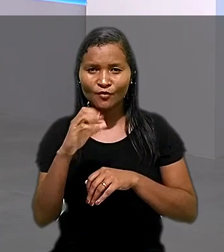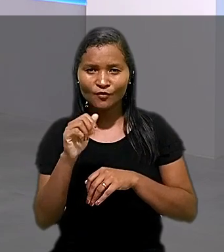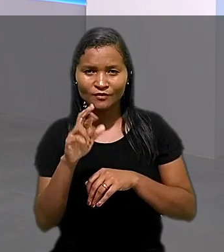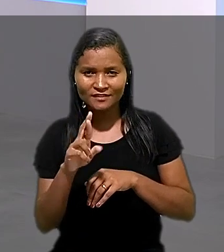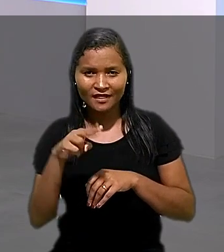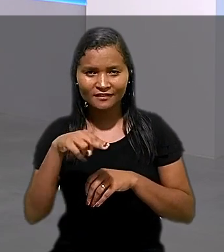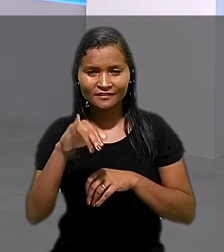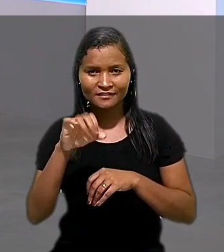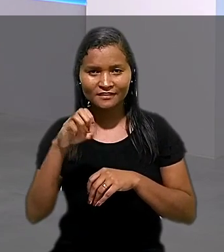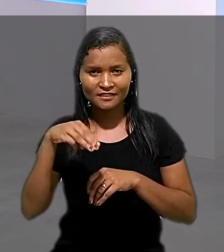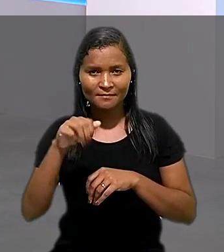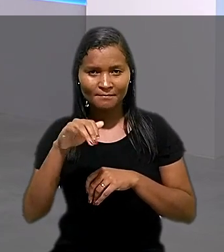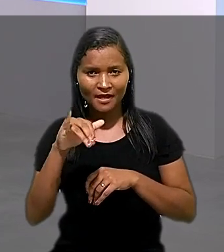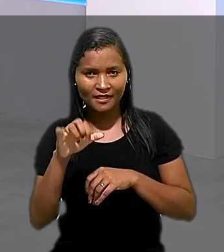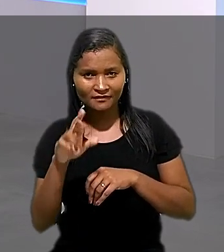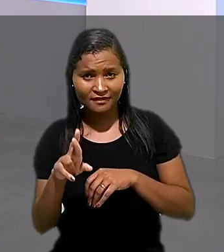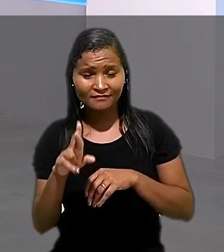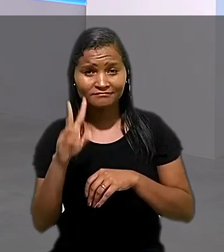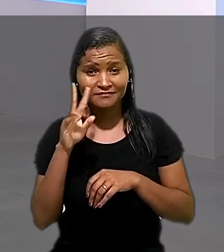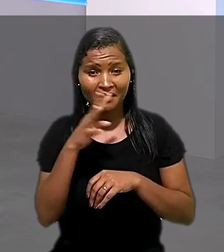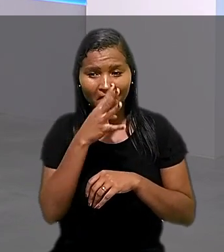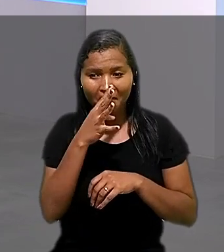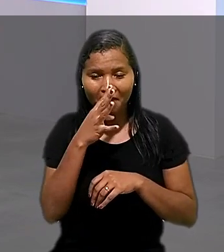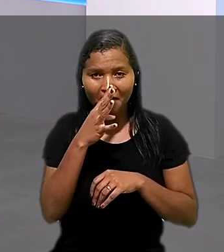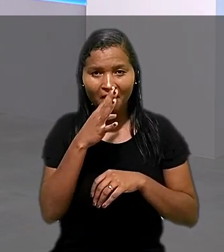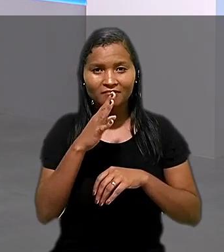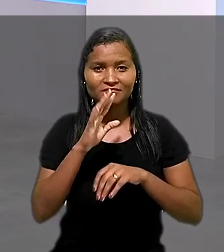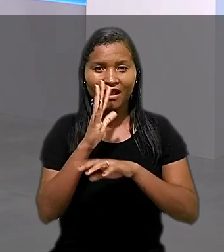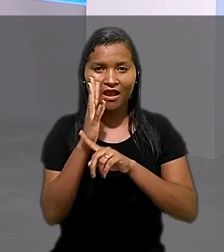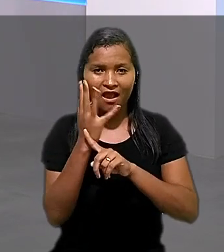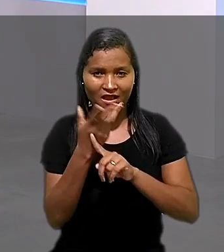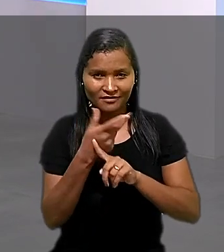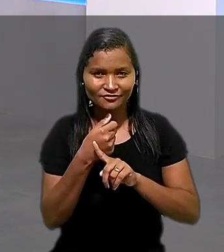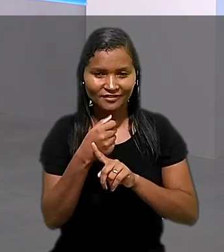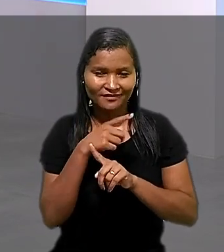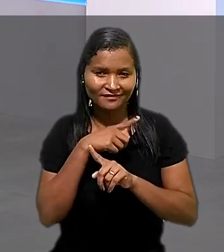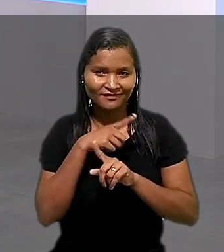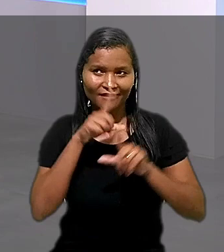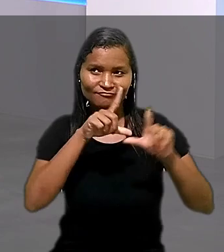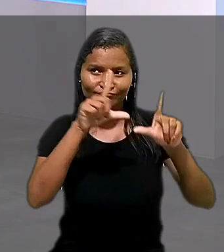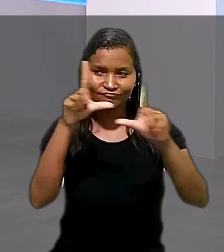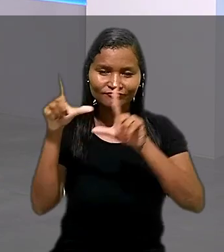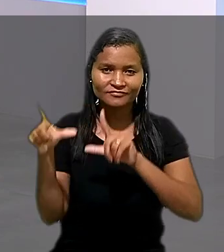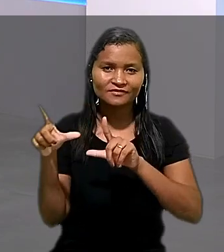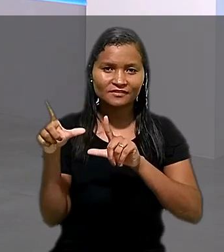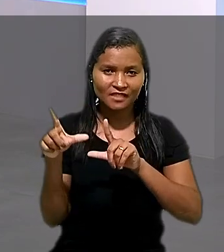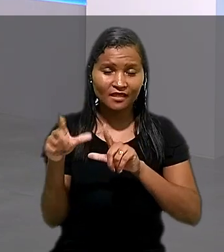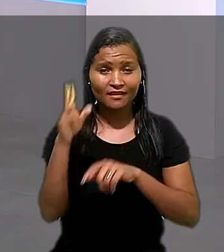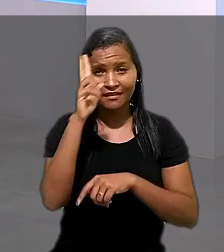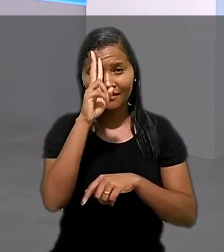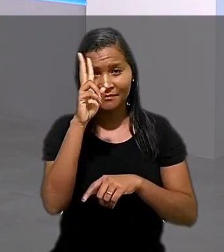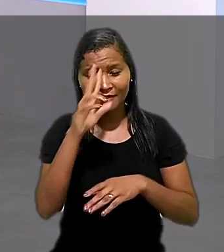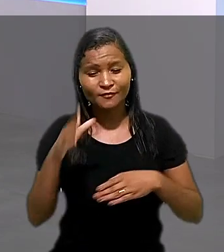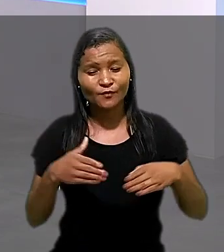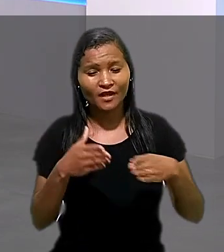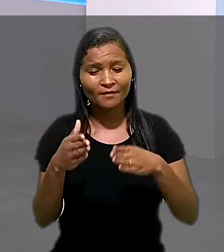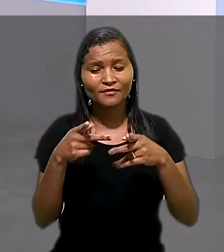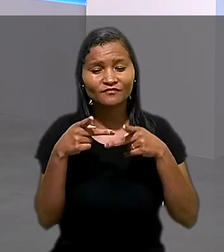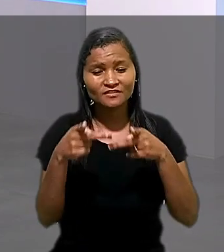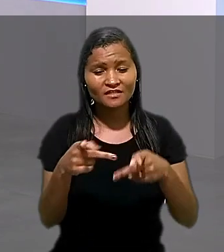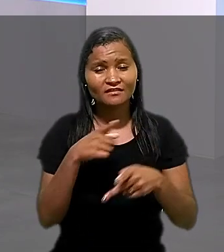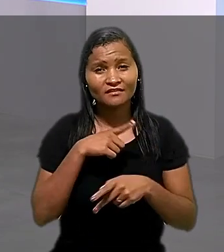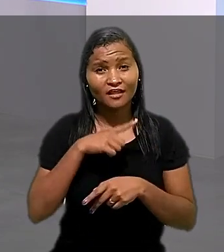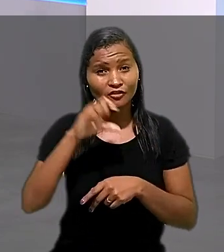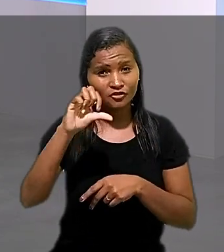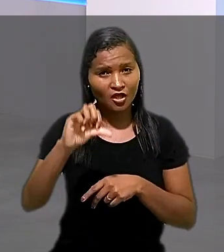as obras de arte que integram o patrimônio do tribunal. Lembrando, Anderson, que o percurso de visitação conta com